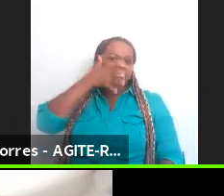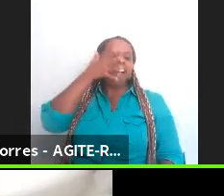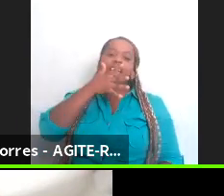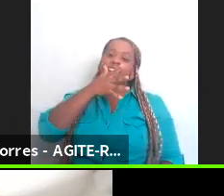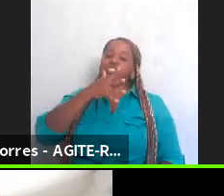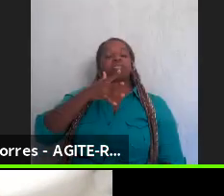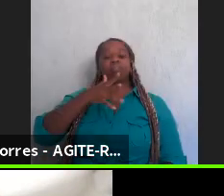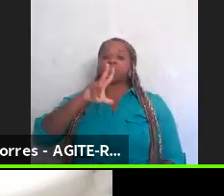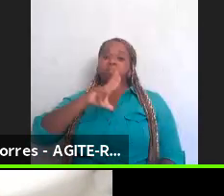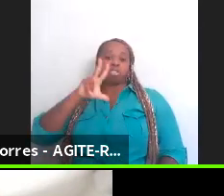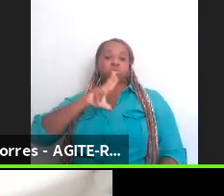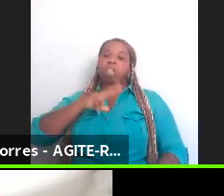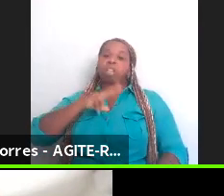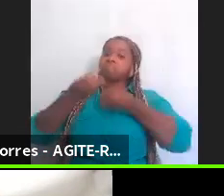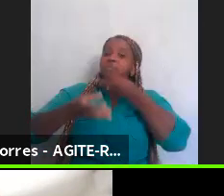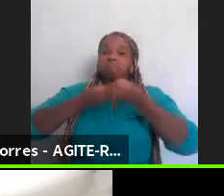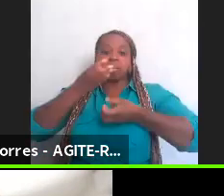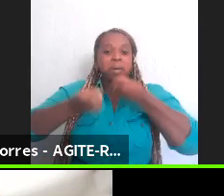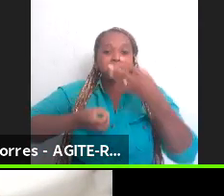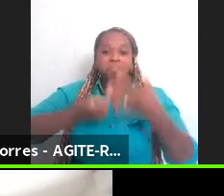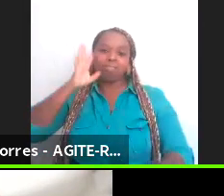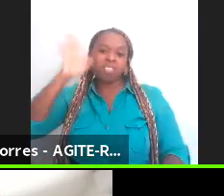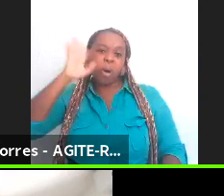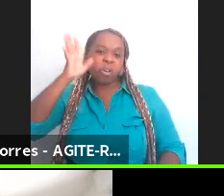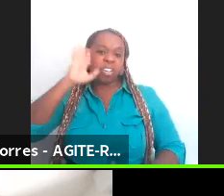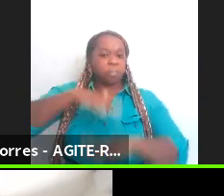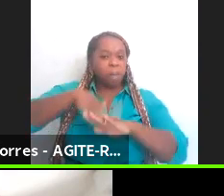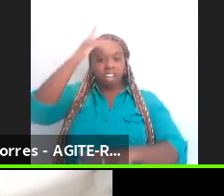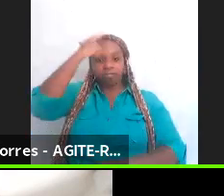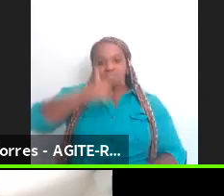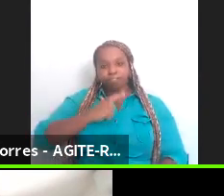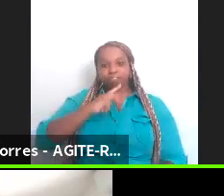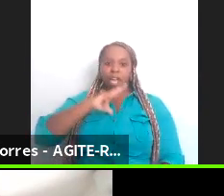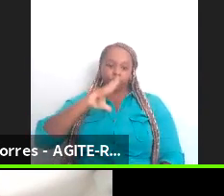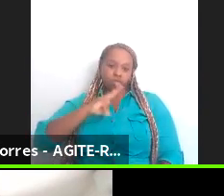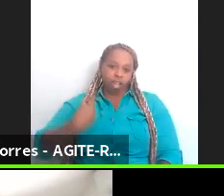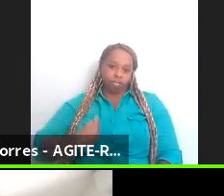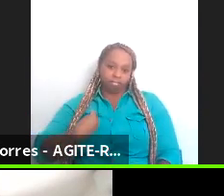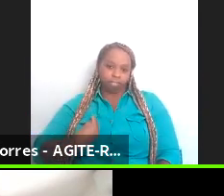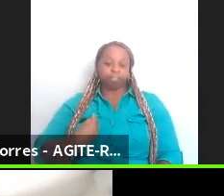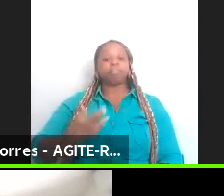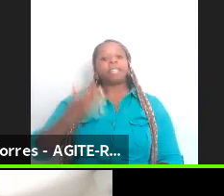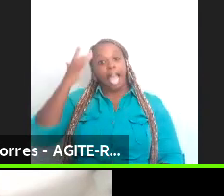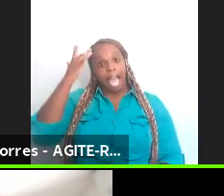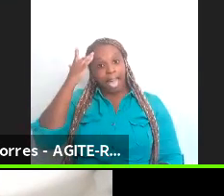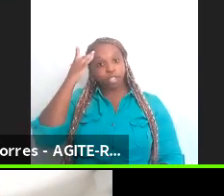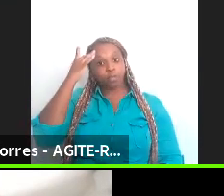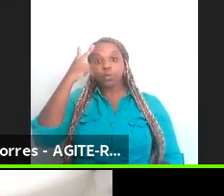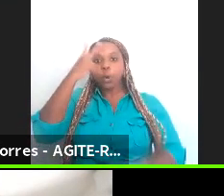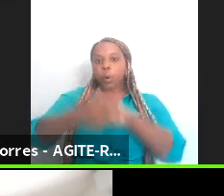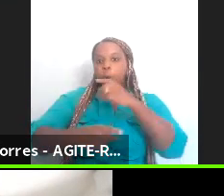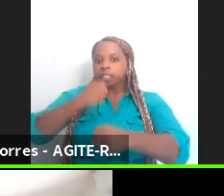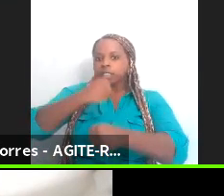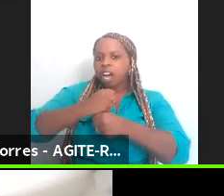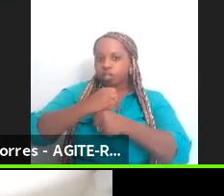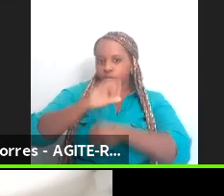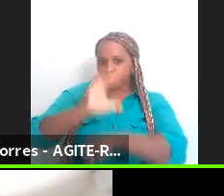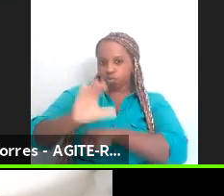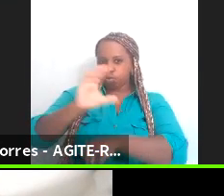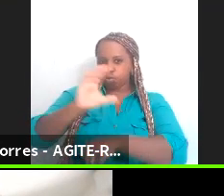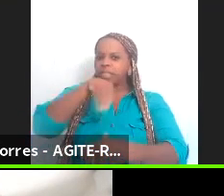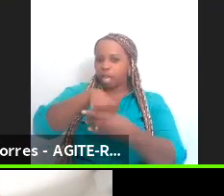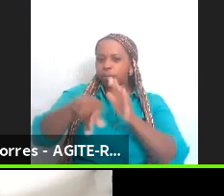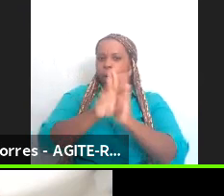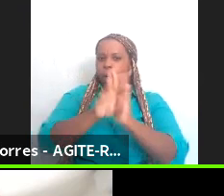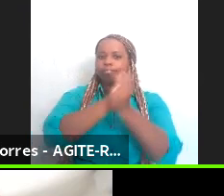não é muito na teoria, mas eu acho que meus 2 anos, né, na época era um curso de 2 anos da PUC, e